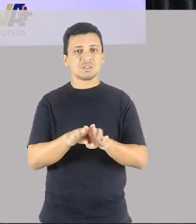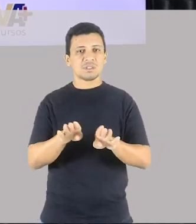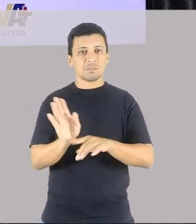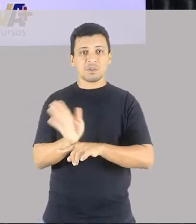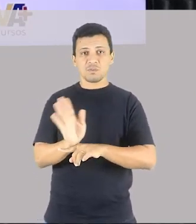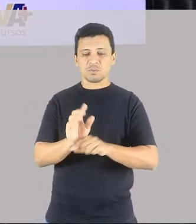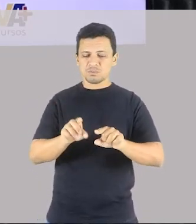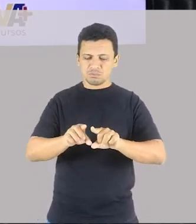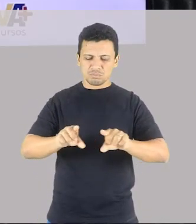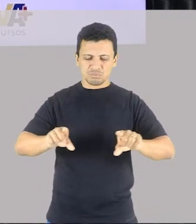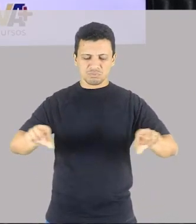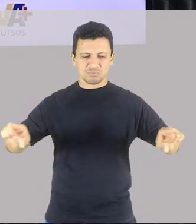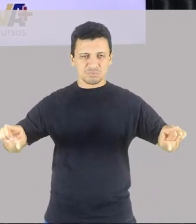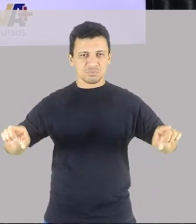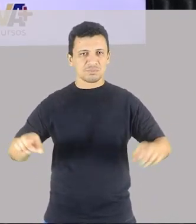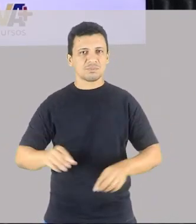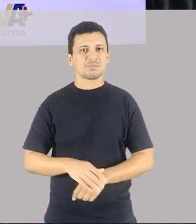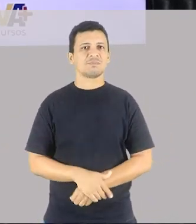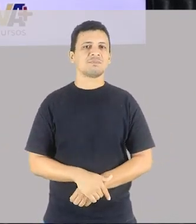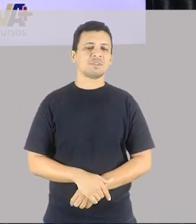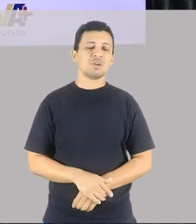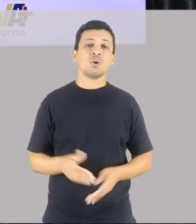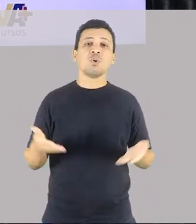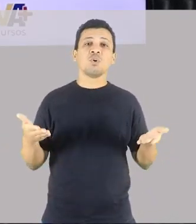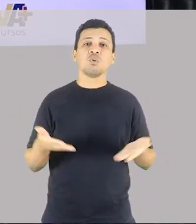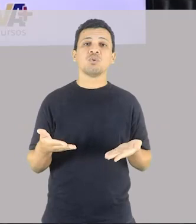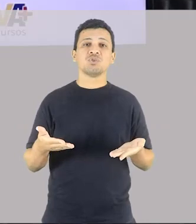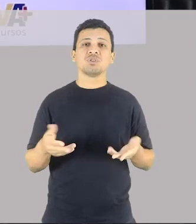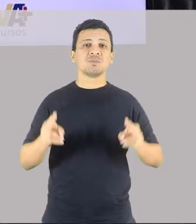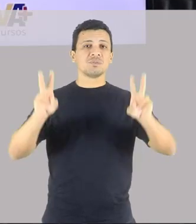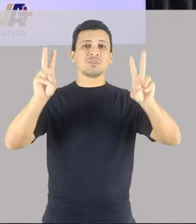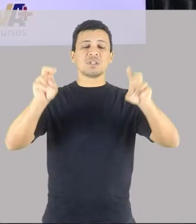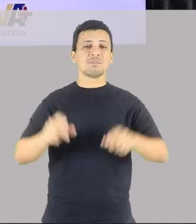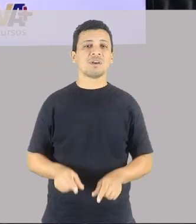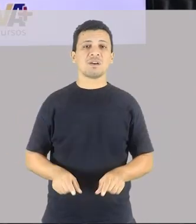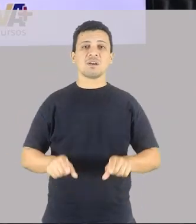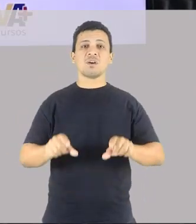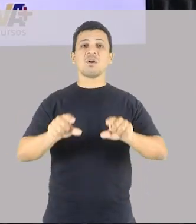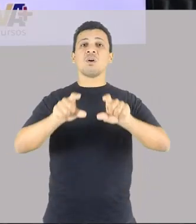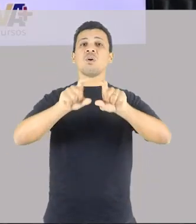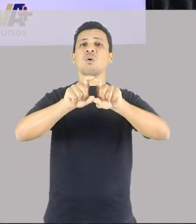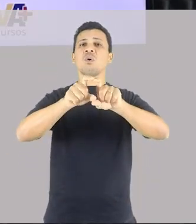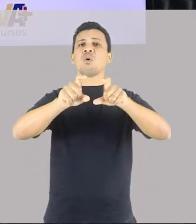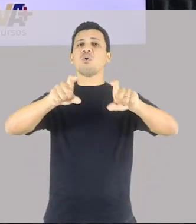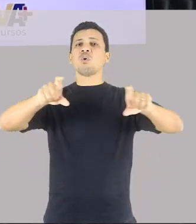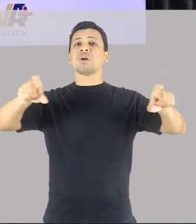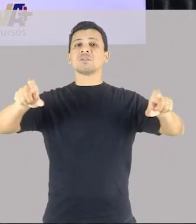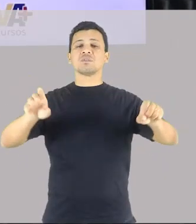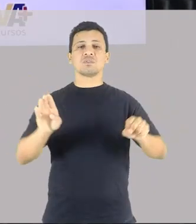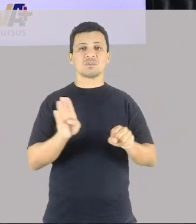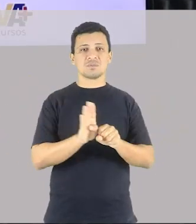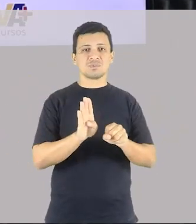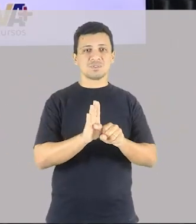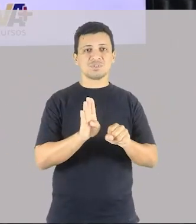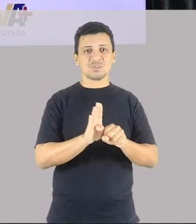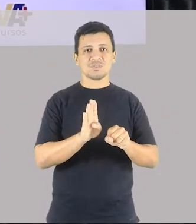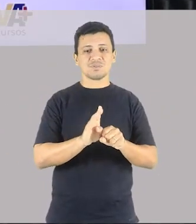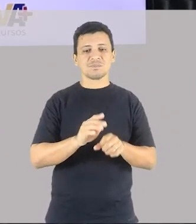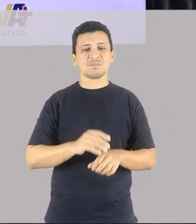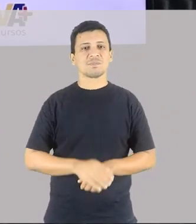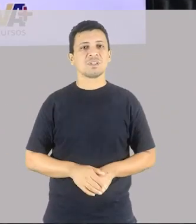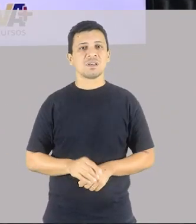do vídeo. Bom, hoje nós vamos falar sobre orações substantivas, né? Na parte